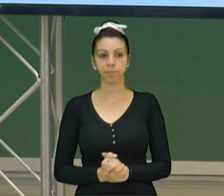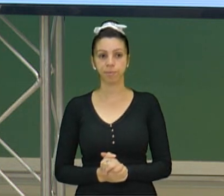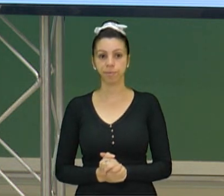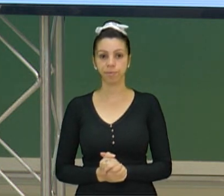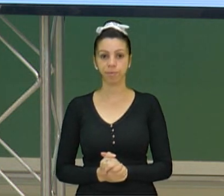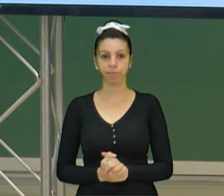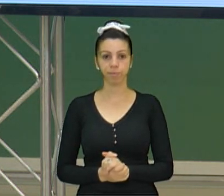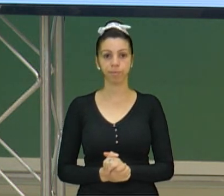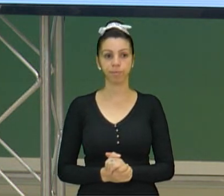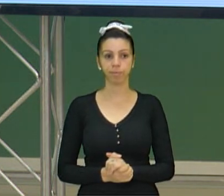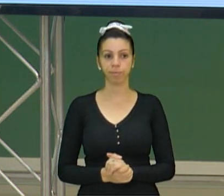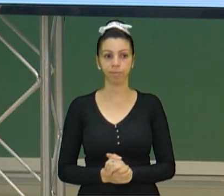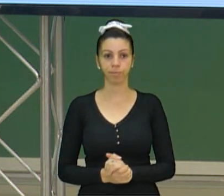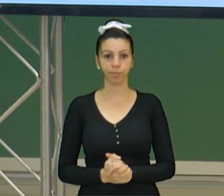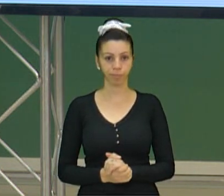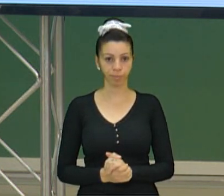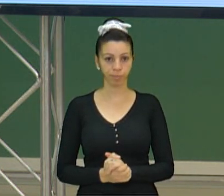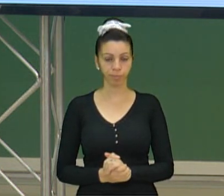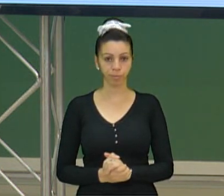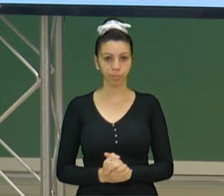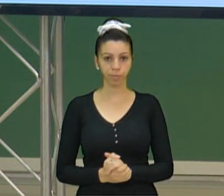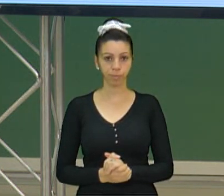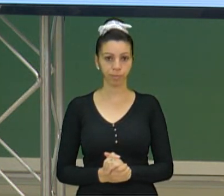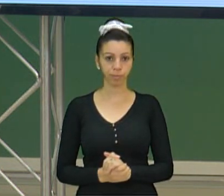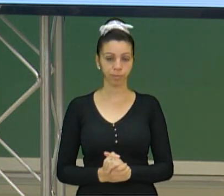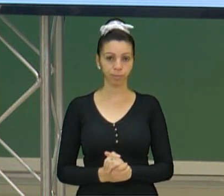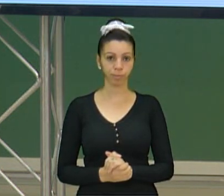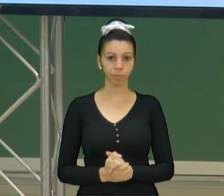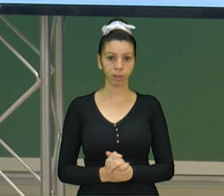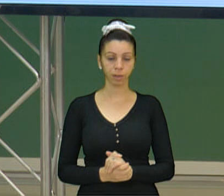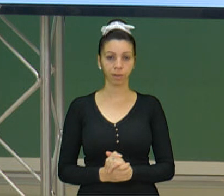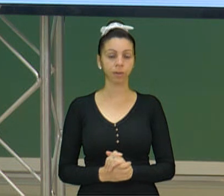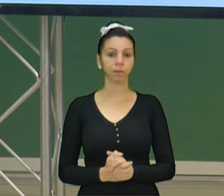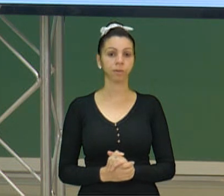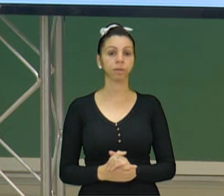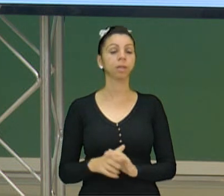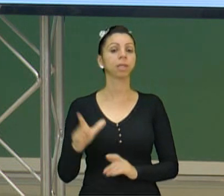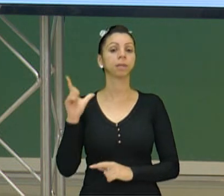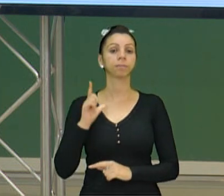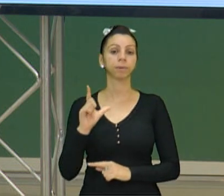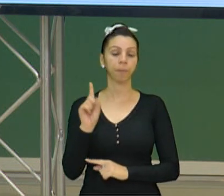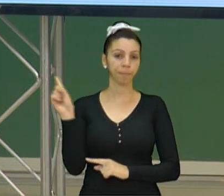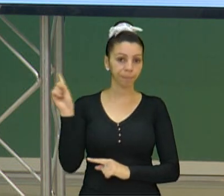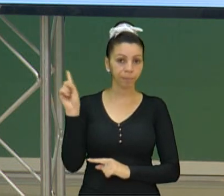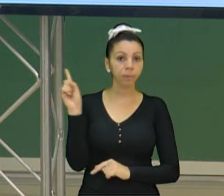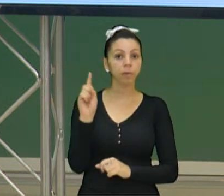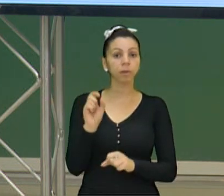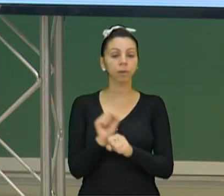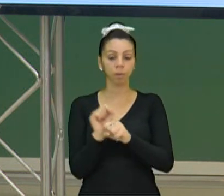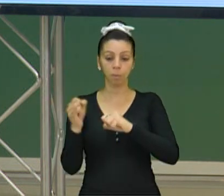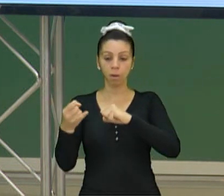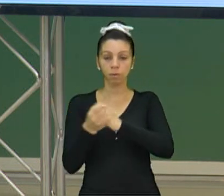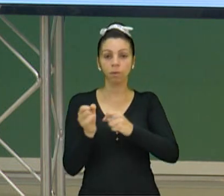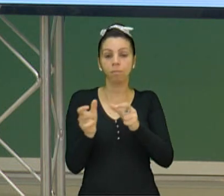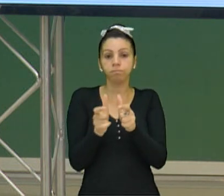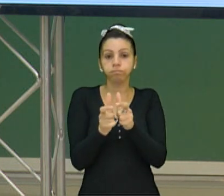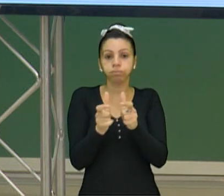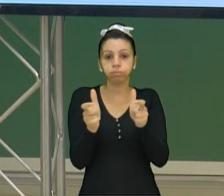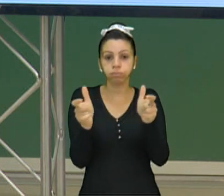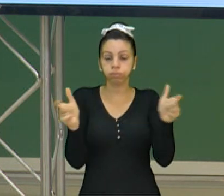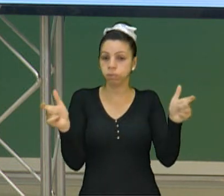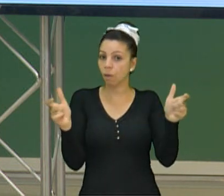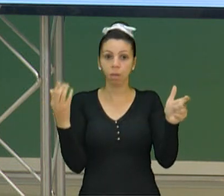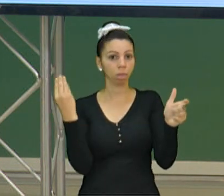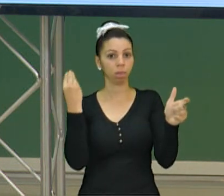comentado. Quando você tem um adjetivo longo, tá? Não coloca